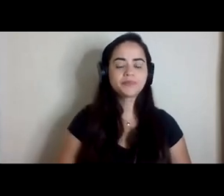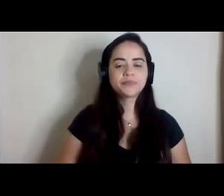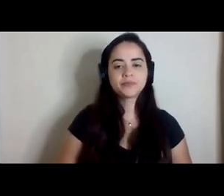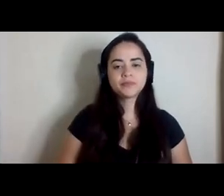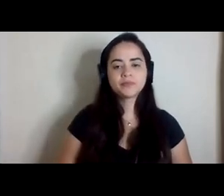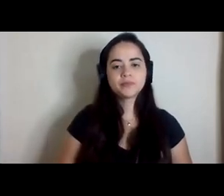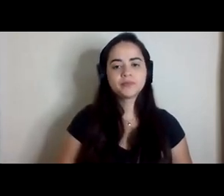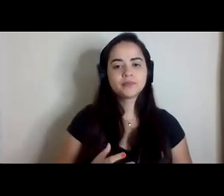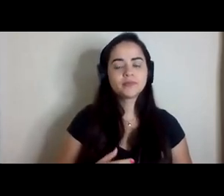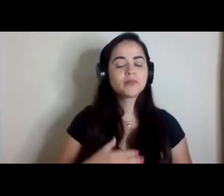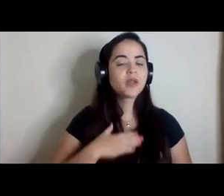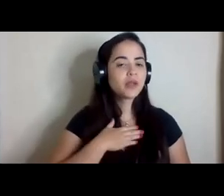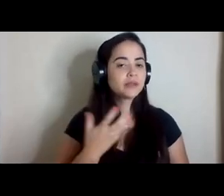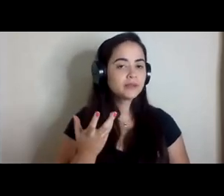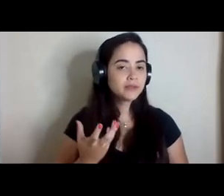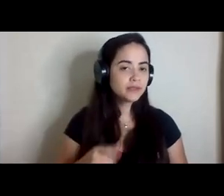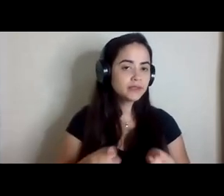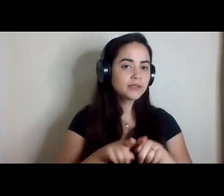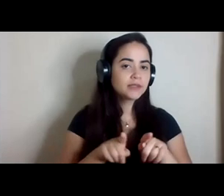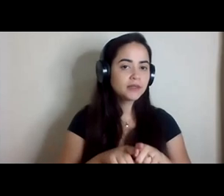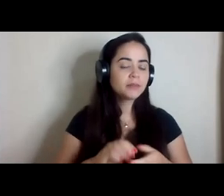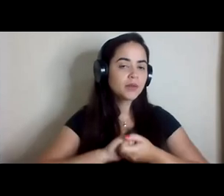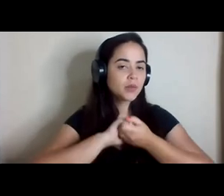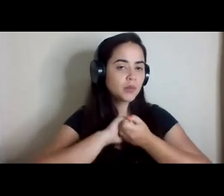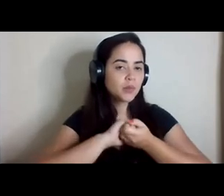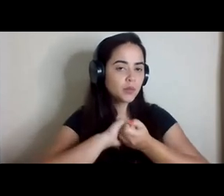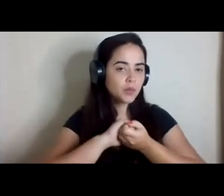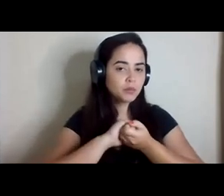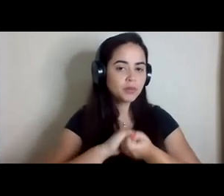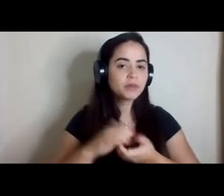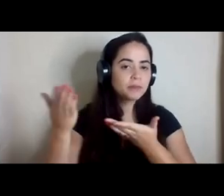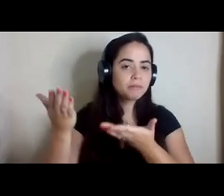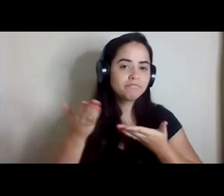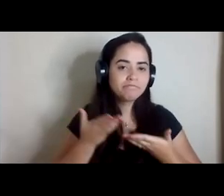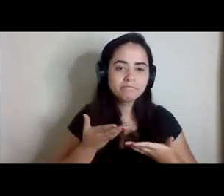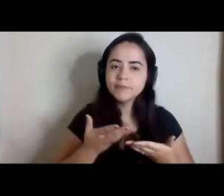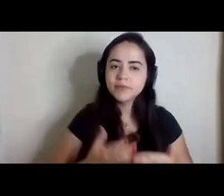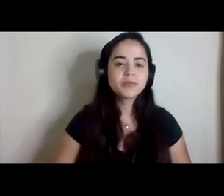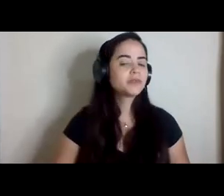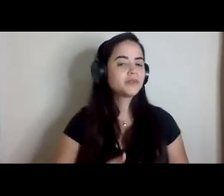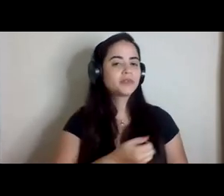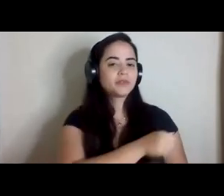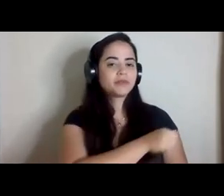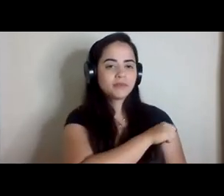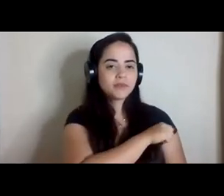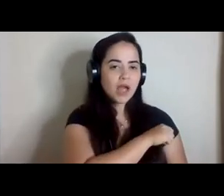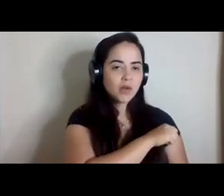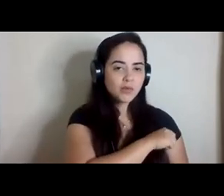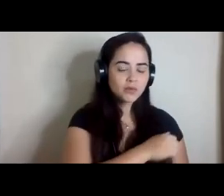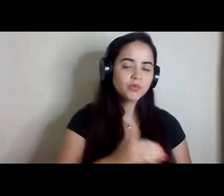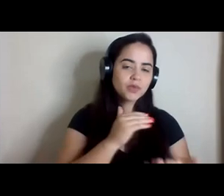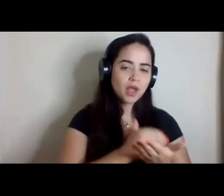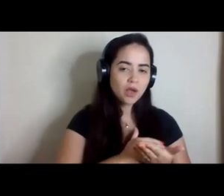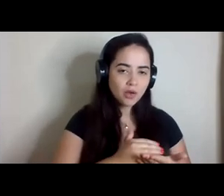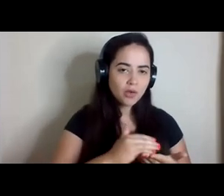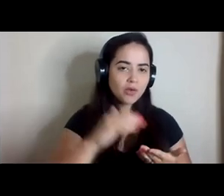muito especial, de cumprimentar, dar as boas-vindas aos nossos estudantes, afinal a gente está começando esse momento